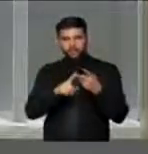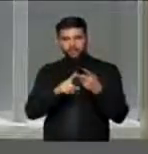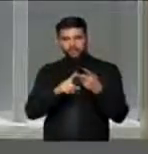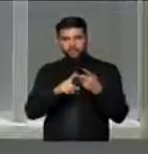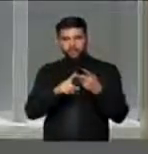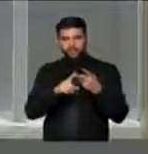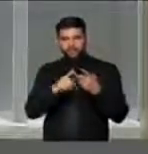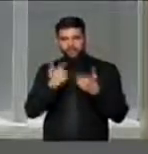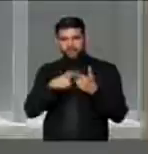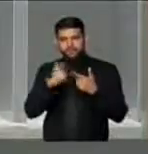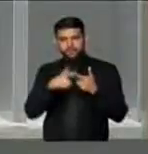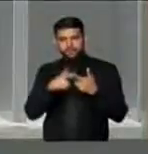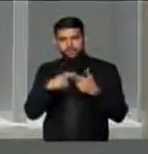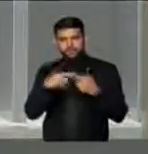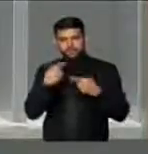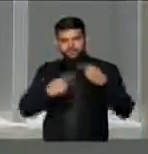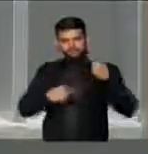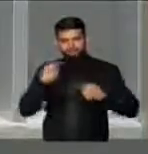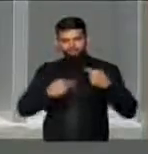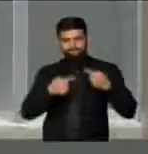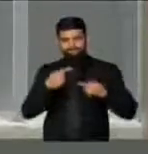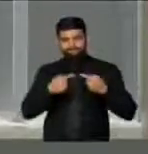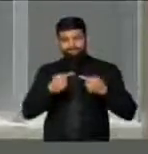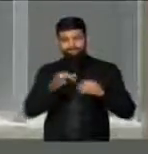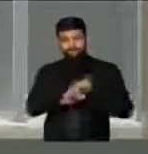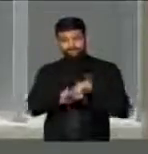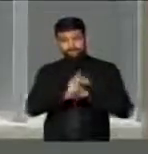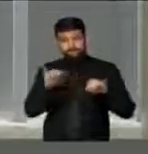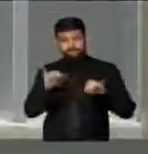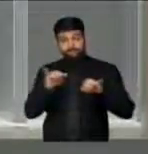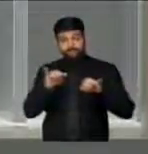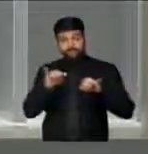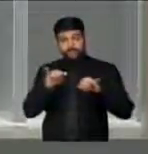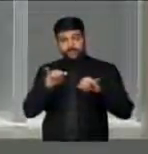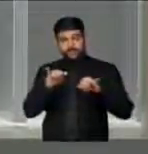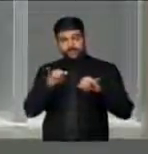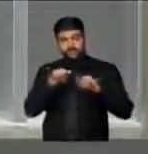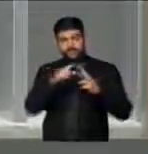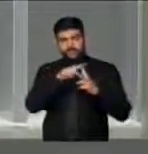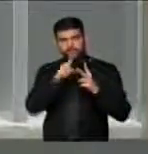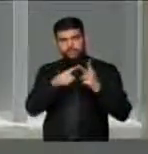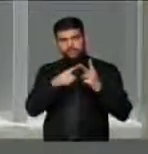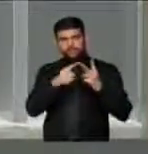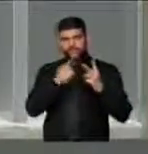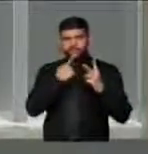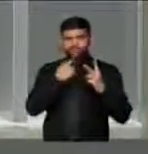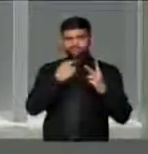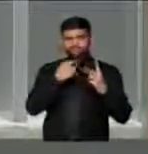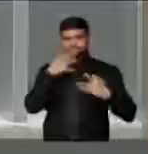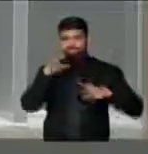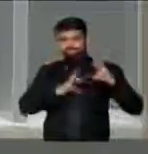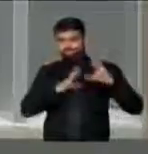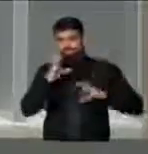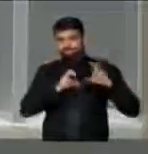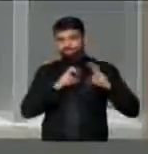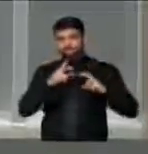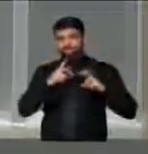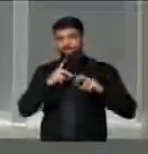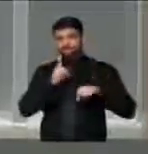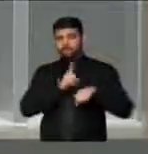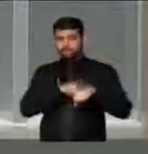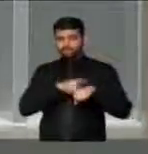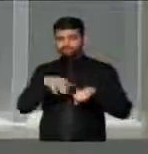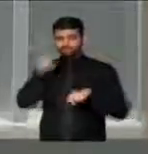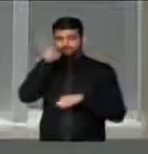de crise política alardeada nesses dois microfones, toda hora,